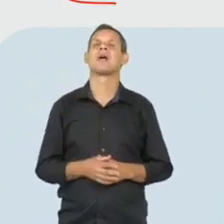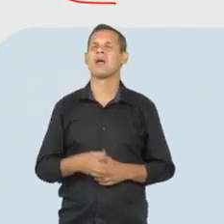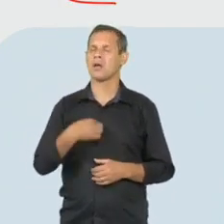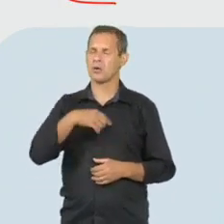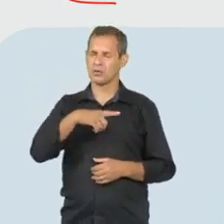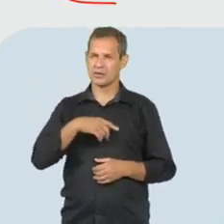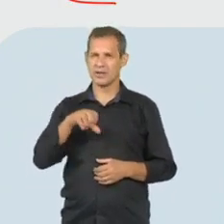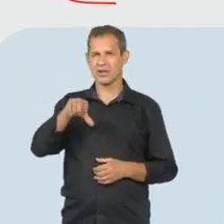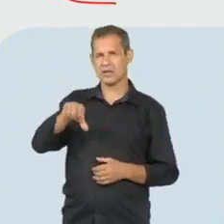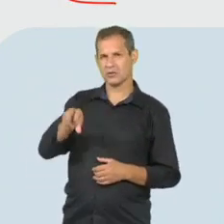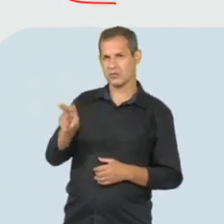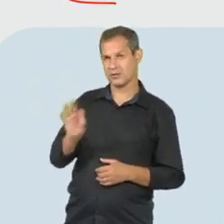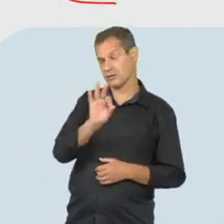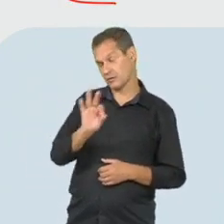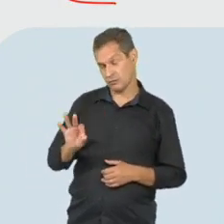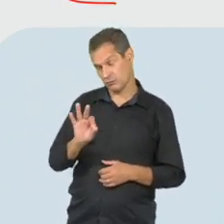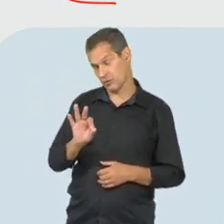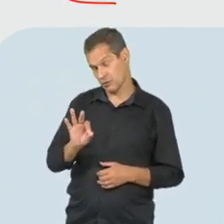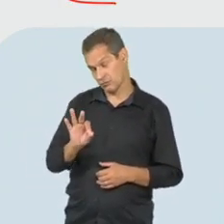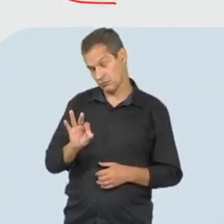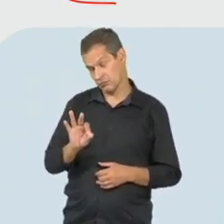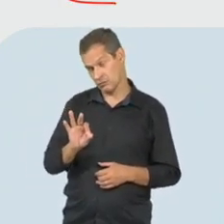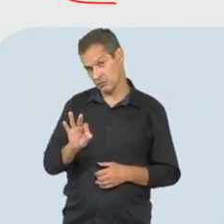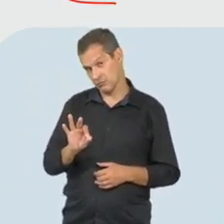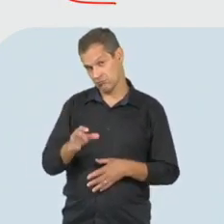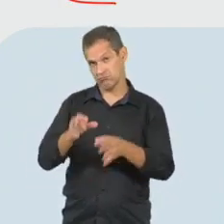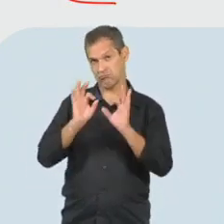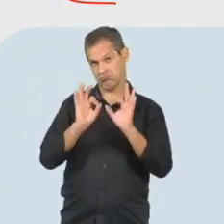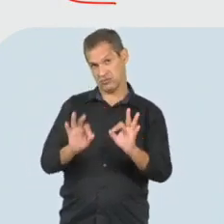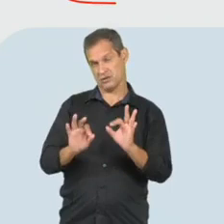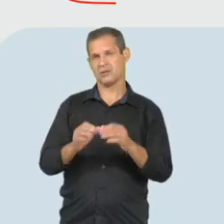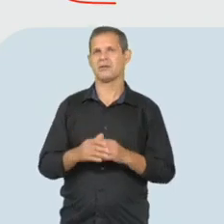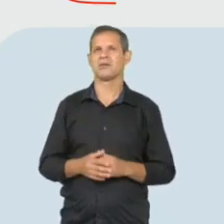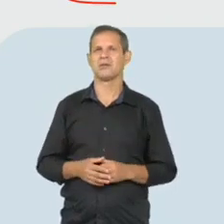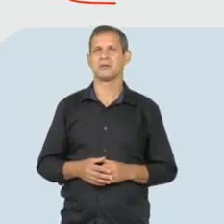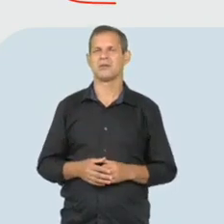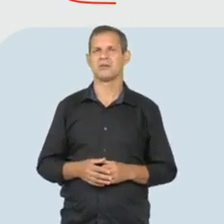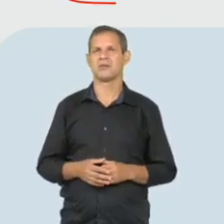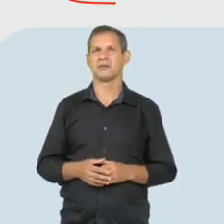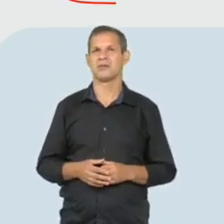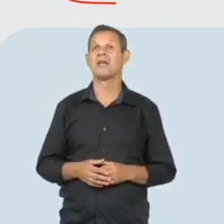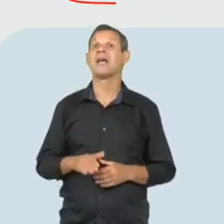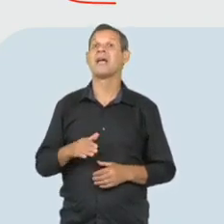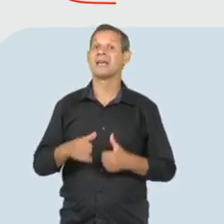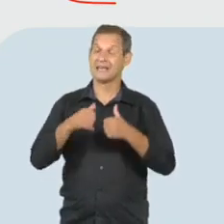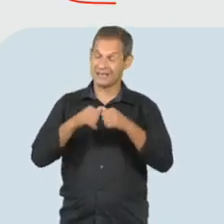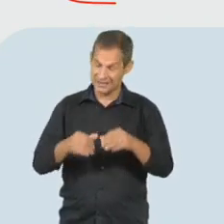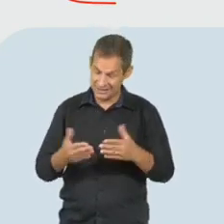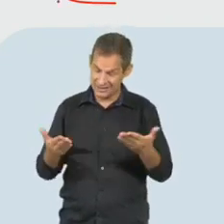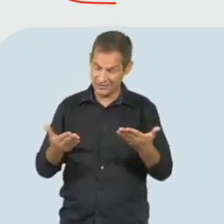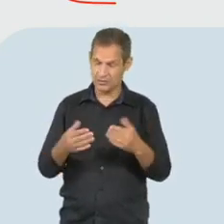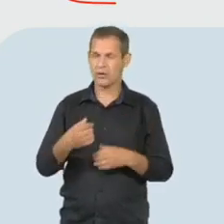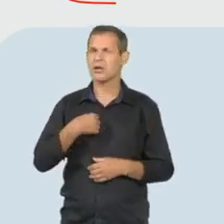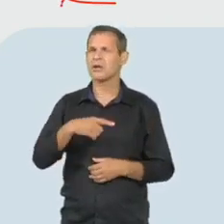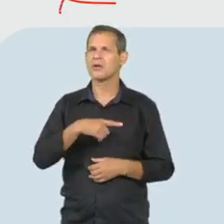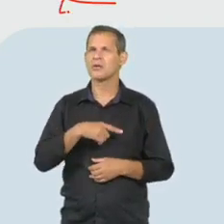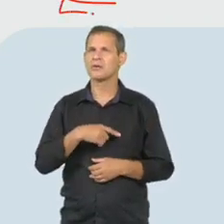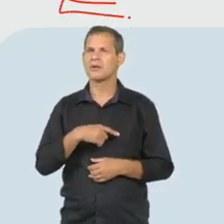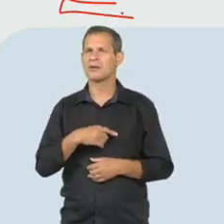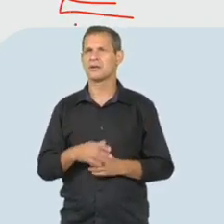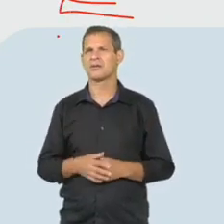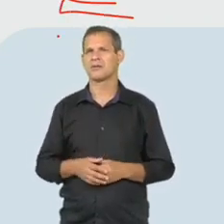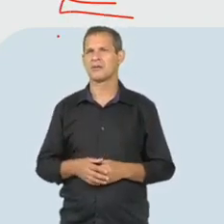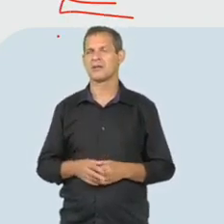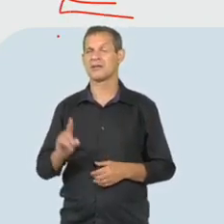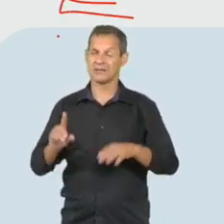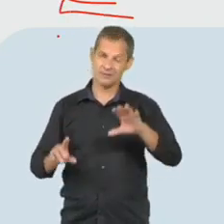ter 95% de precisão. E aí, nesse lado aqui, eu vou ter, nesses cantinhos